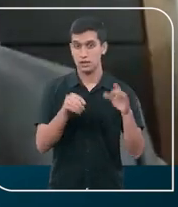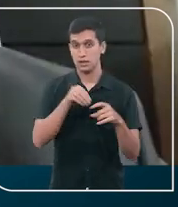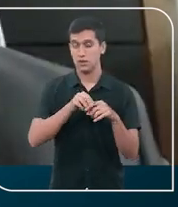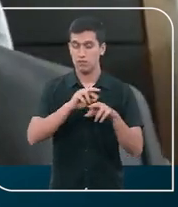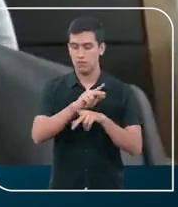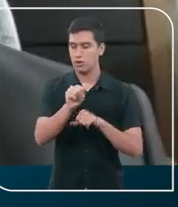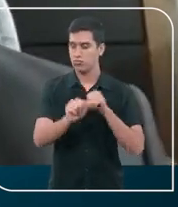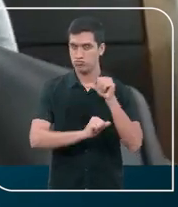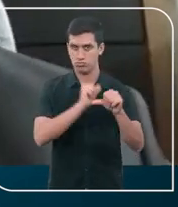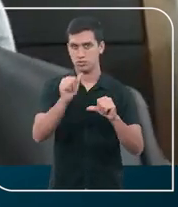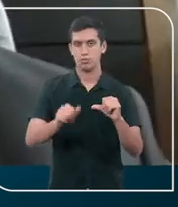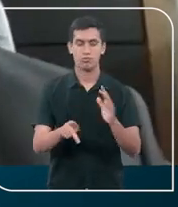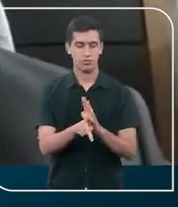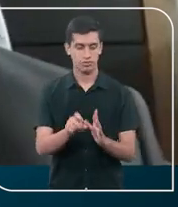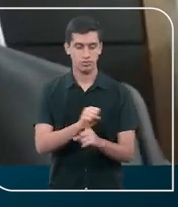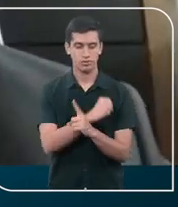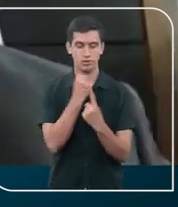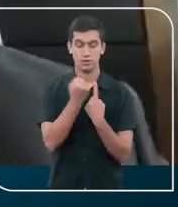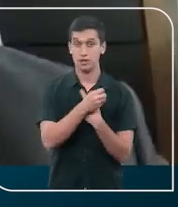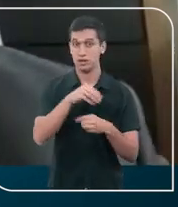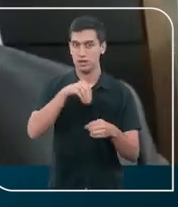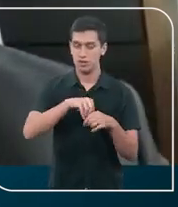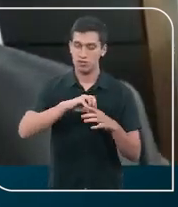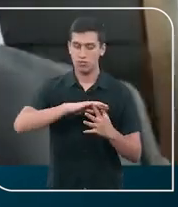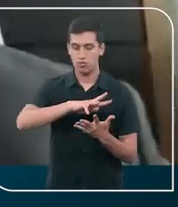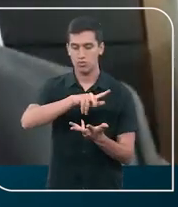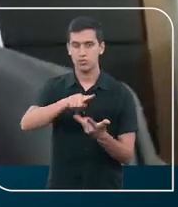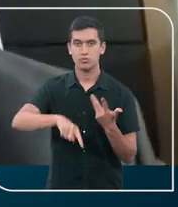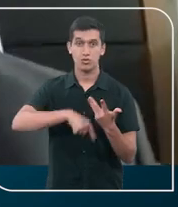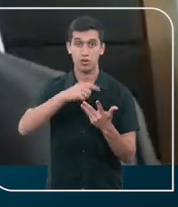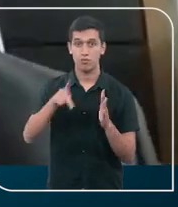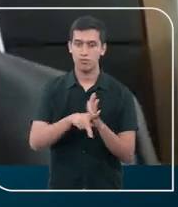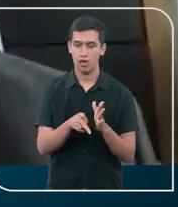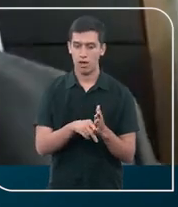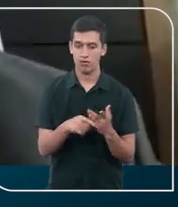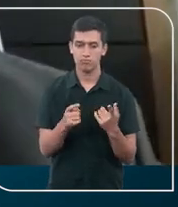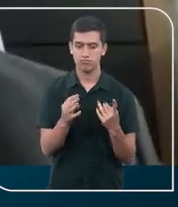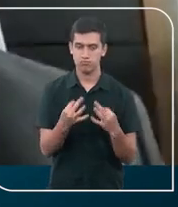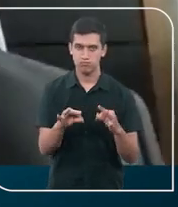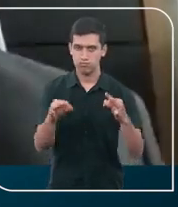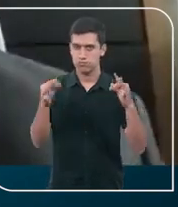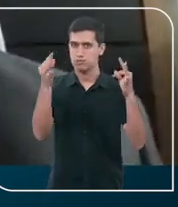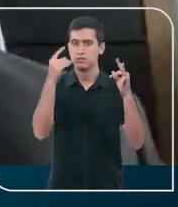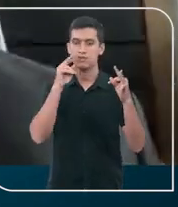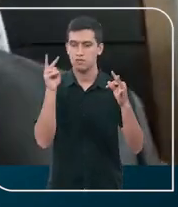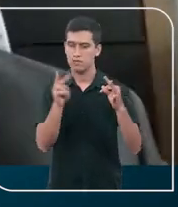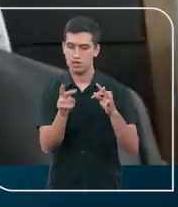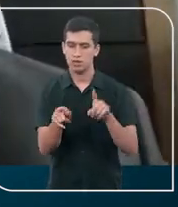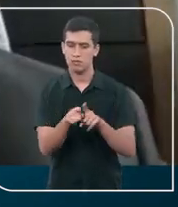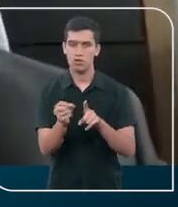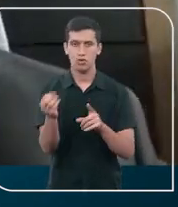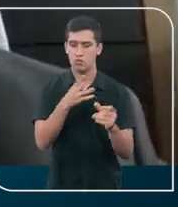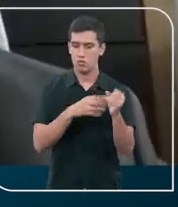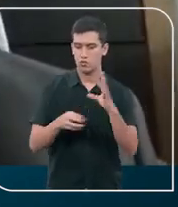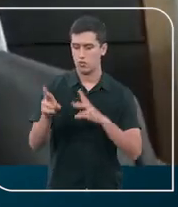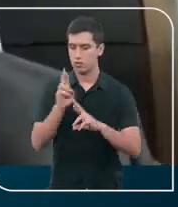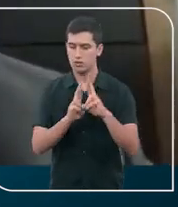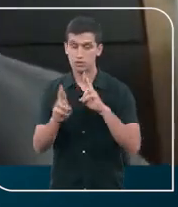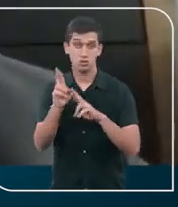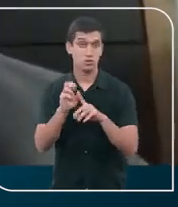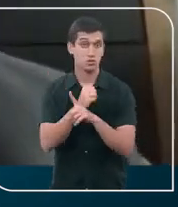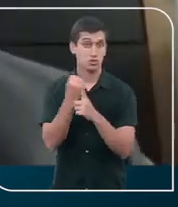transformações sociais, dentro de um mundo de tecnologia disruptiva, de novas relações produtivas, novas relações